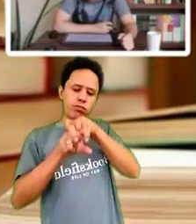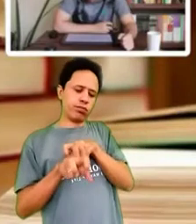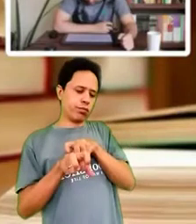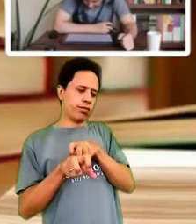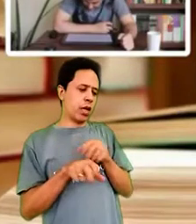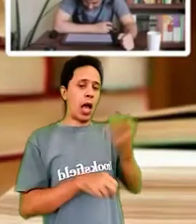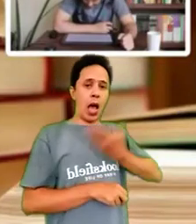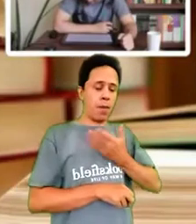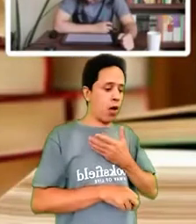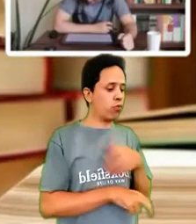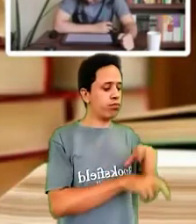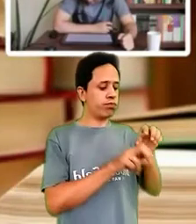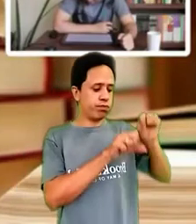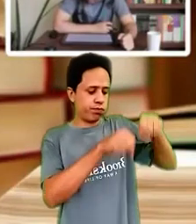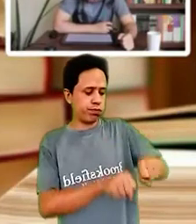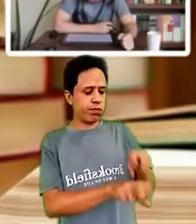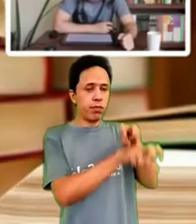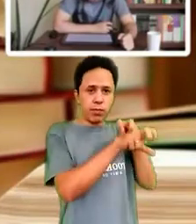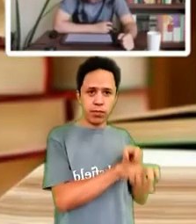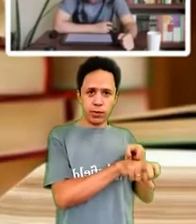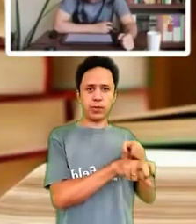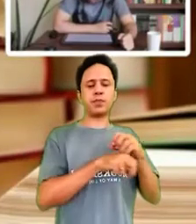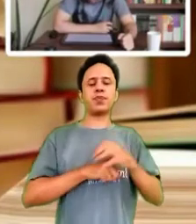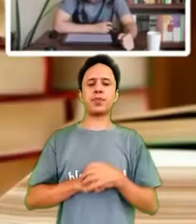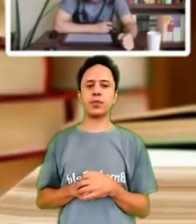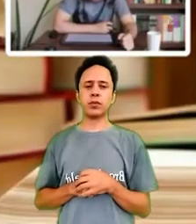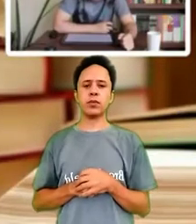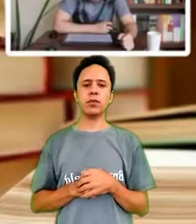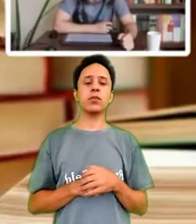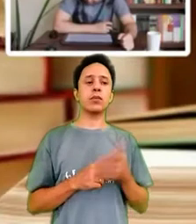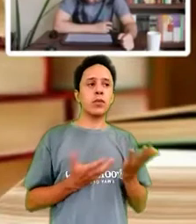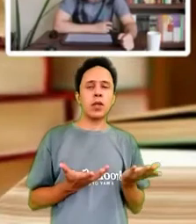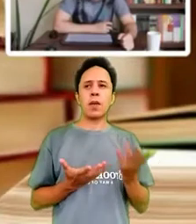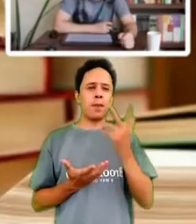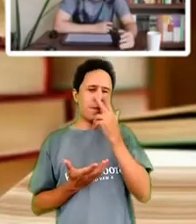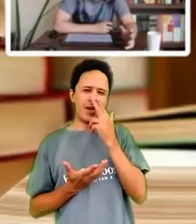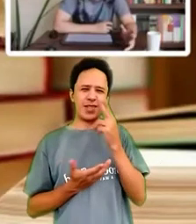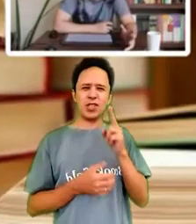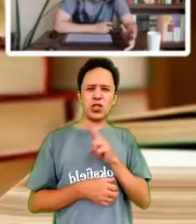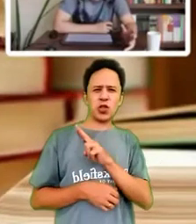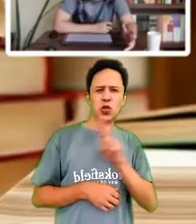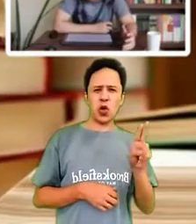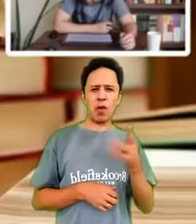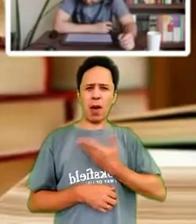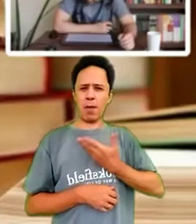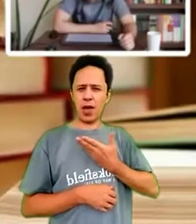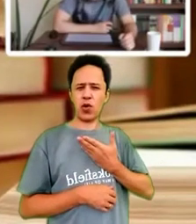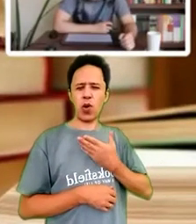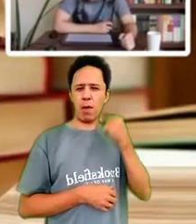com o Burlow, deve ser isso. Ou Burley, não sei, provavelmente Burlow, já que parece nome